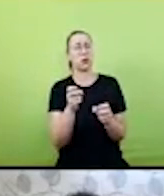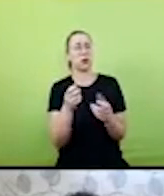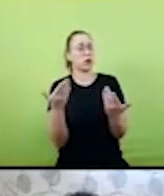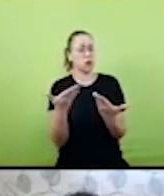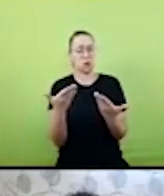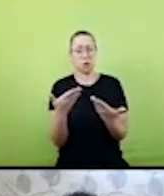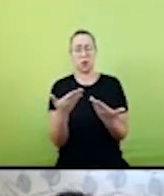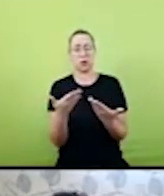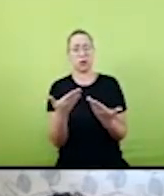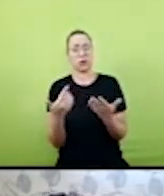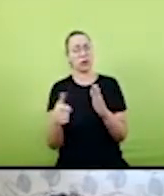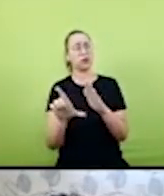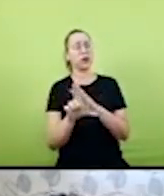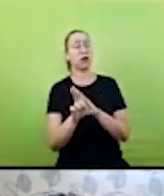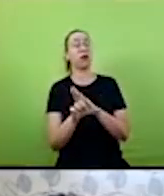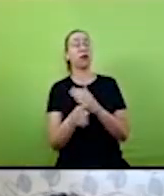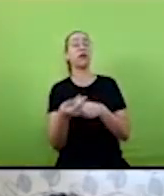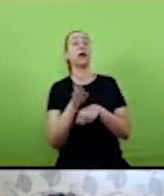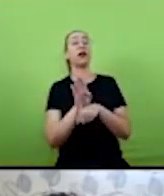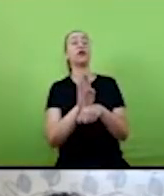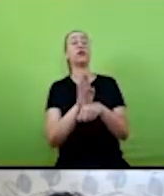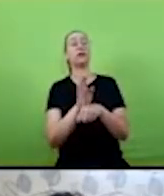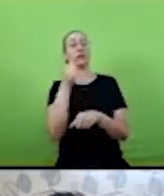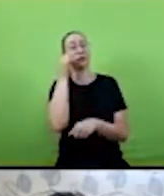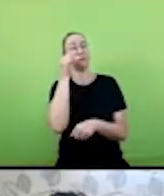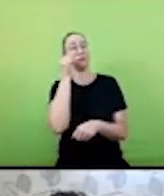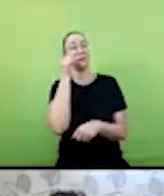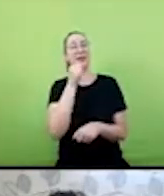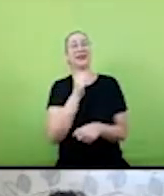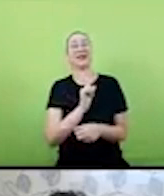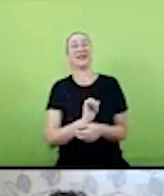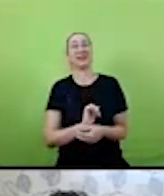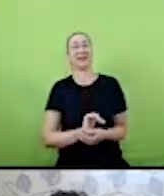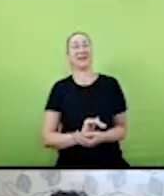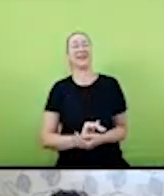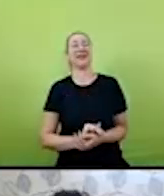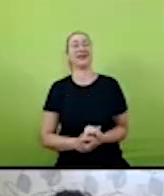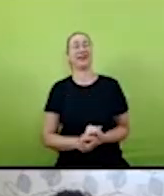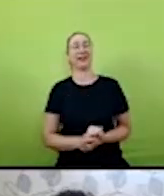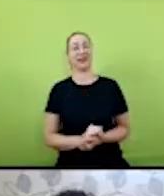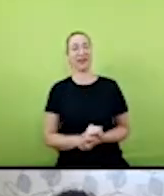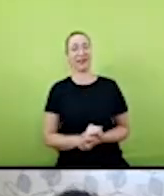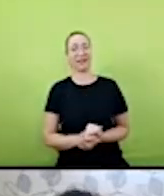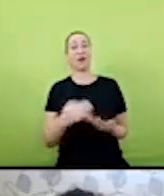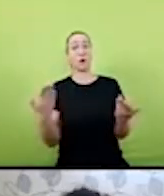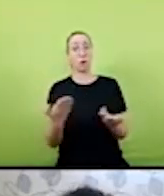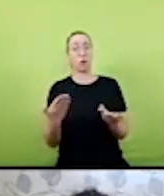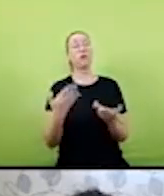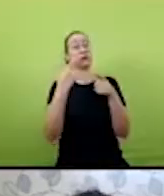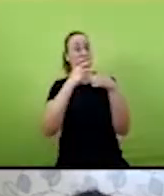da Lei Maria da Penha para comparar, de que a violência contra a mulher aumentou, né? Talvez ela